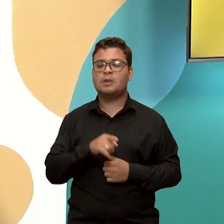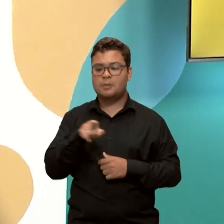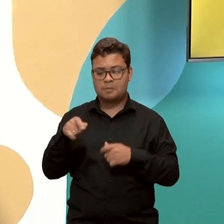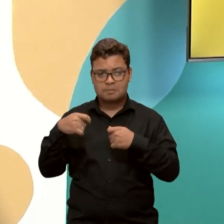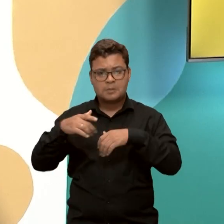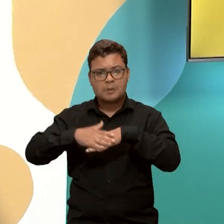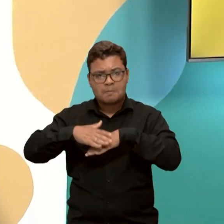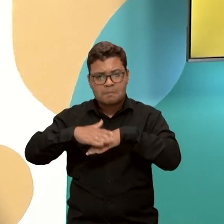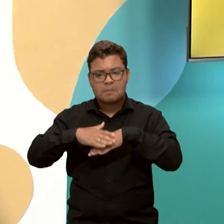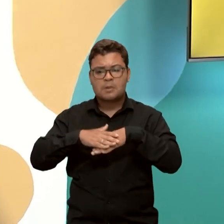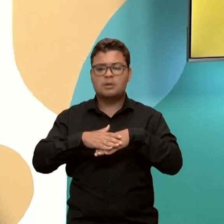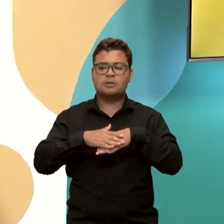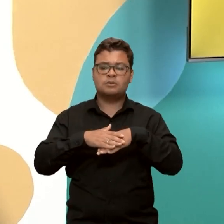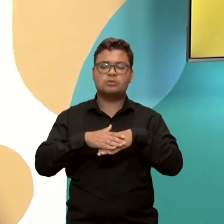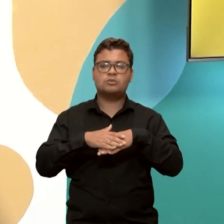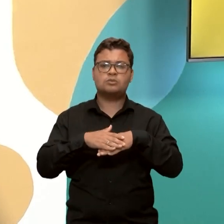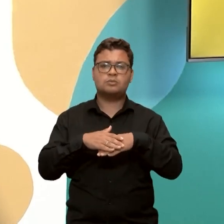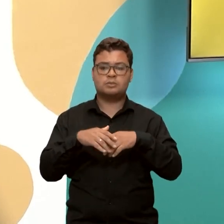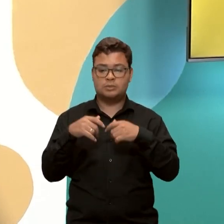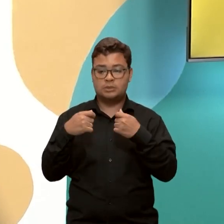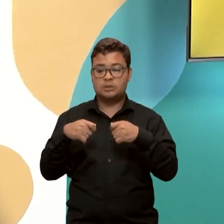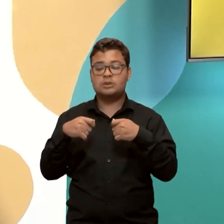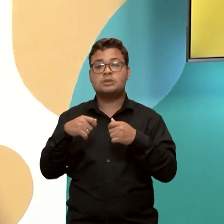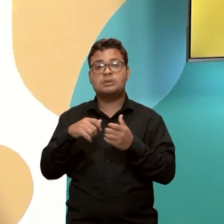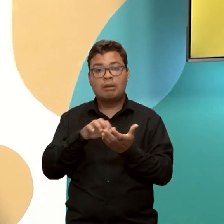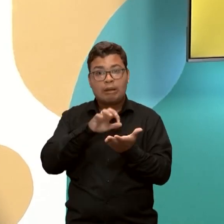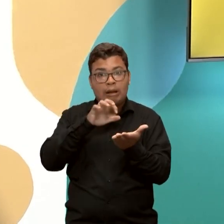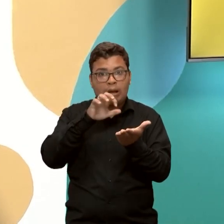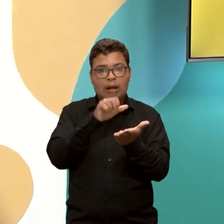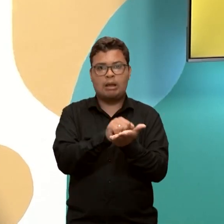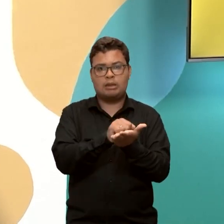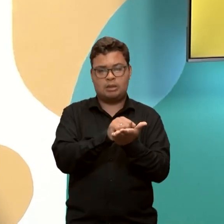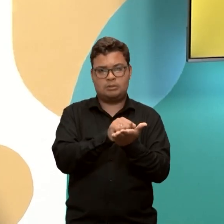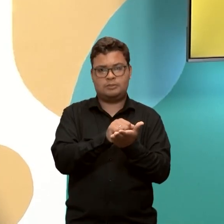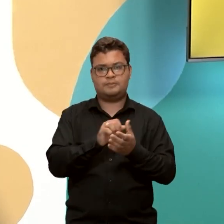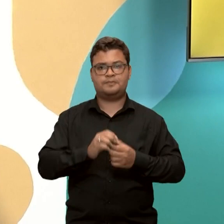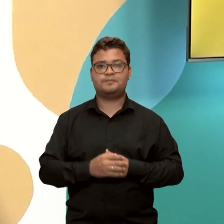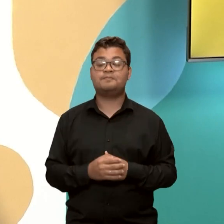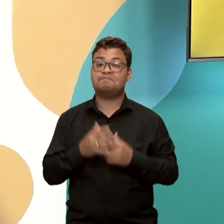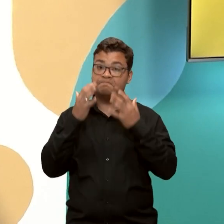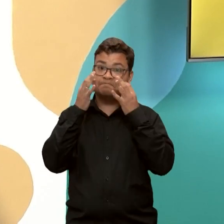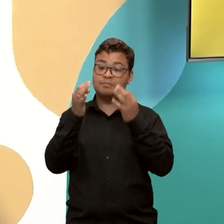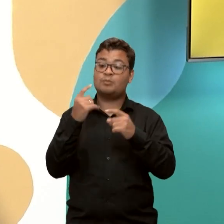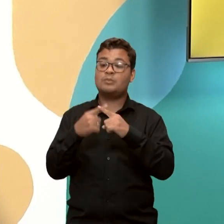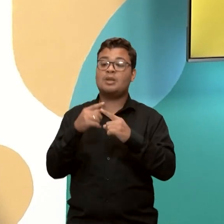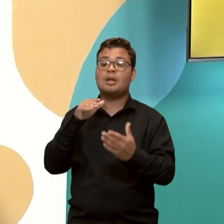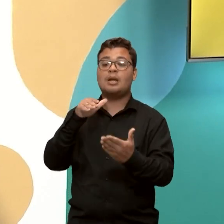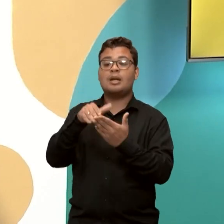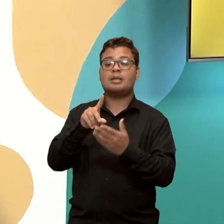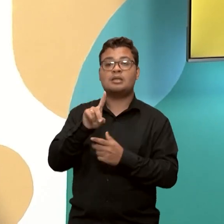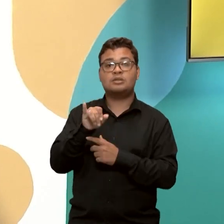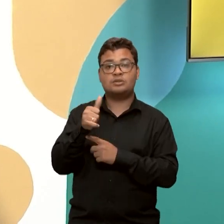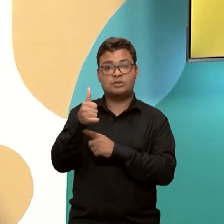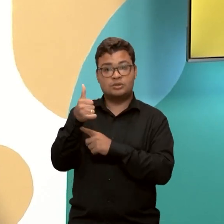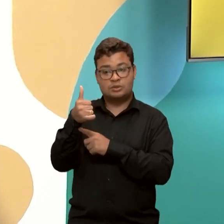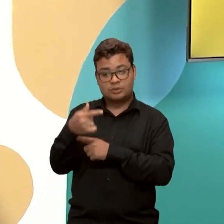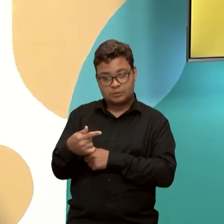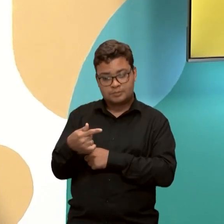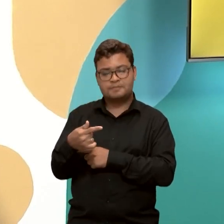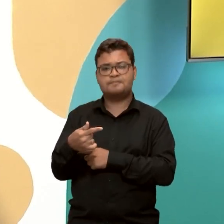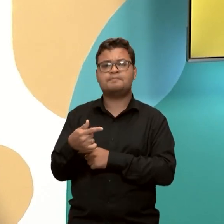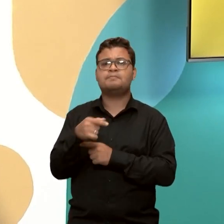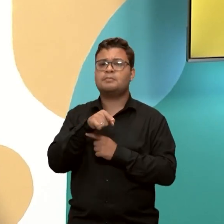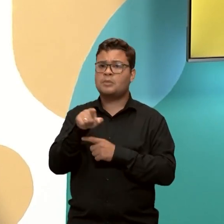juventude.go.gov.br. Lembrando que se você não é da UEG ou da UFG, é necessário fazer o recadastramento e quem não